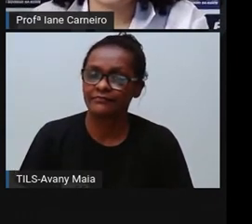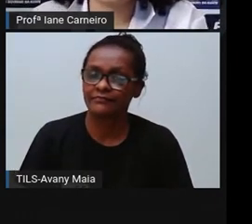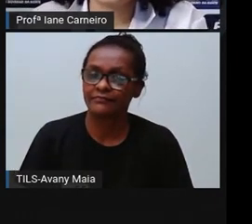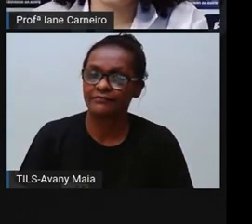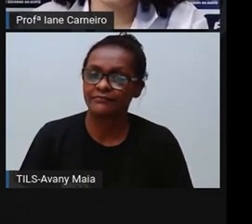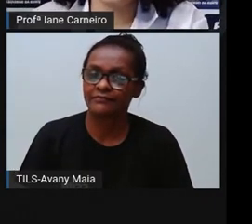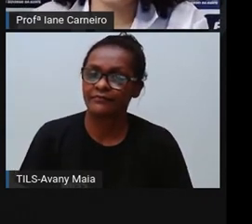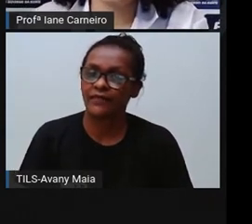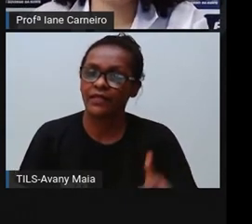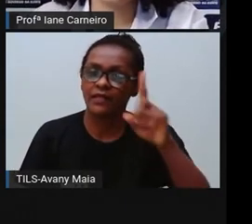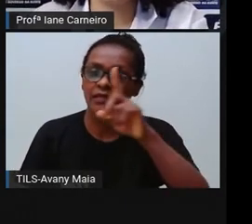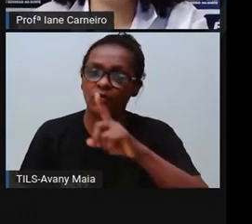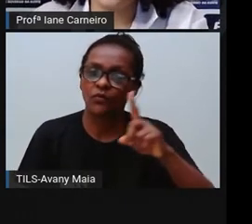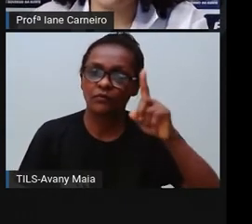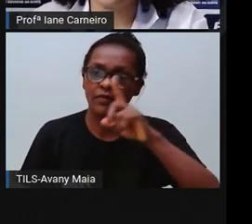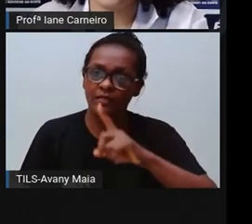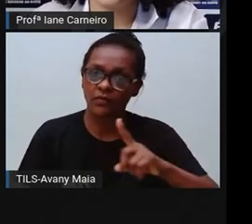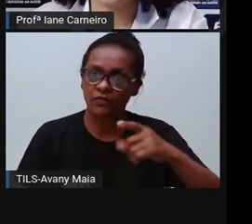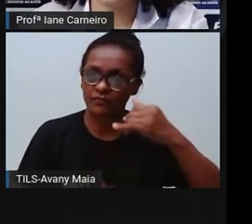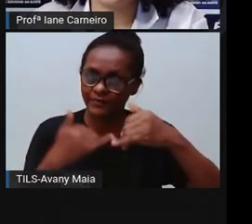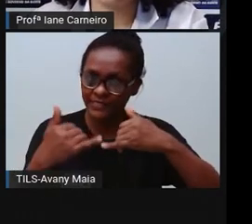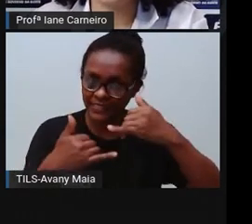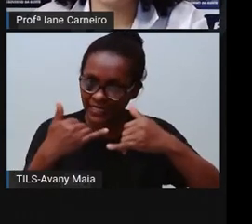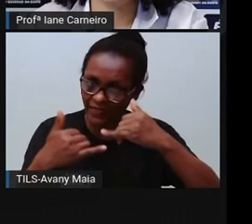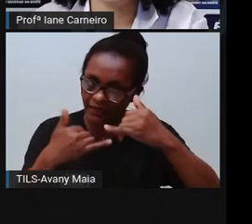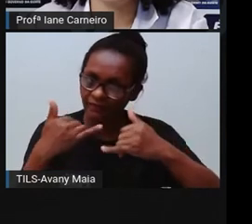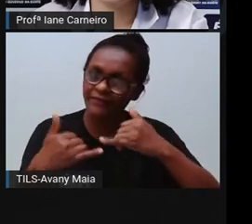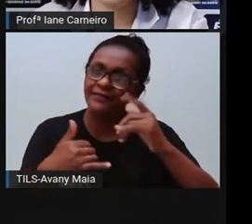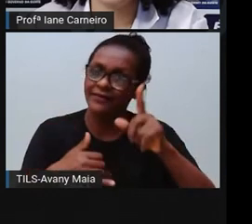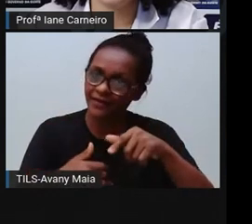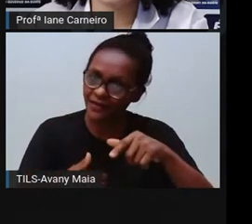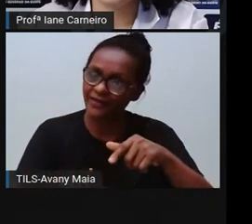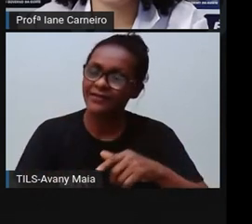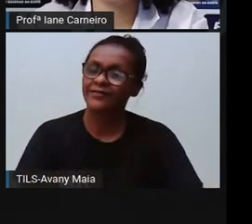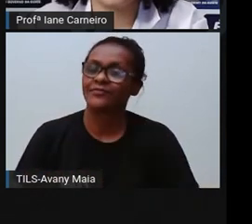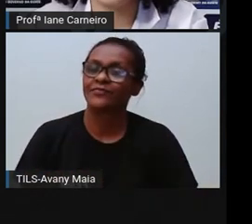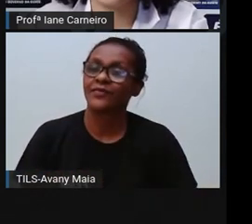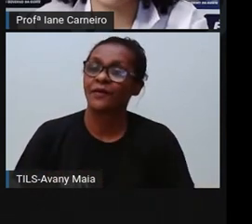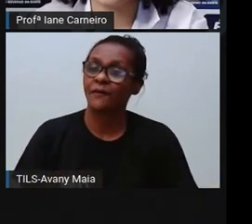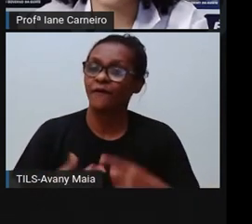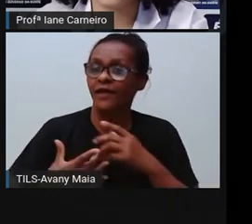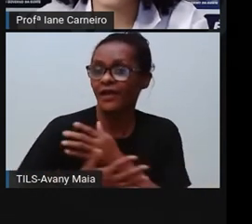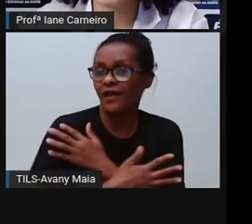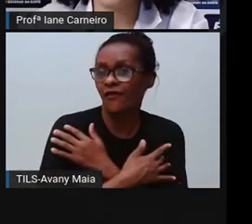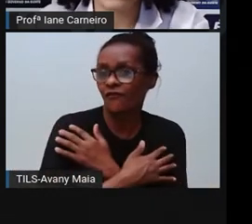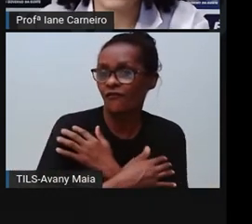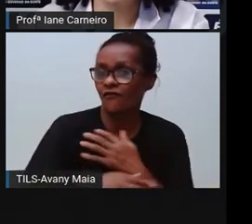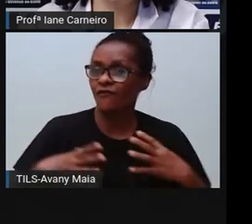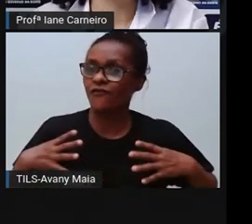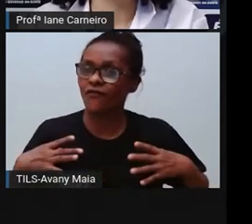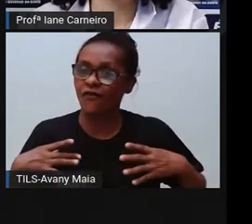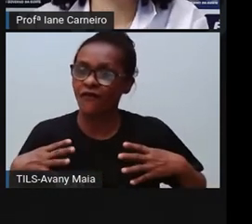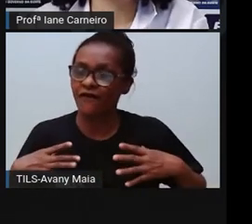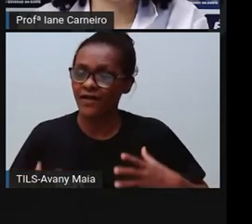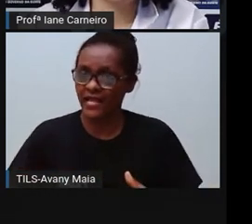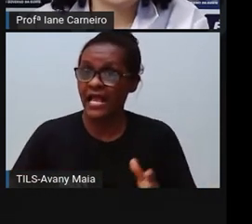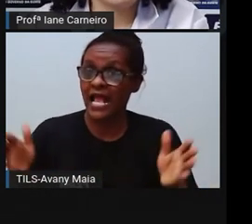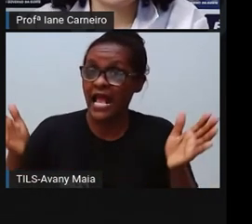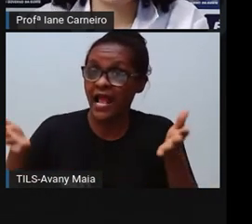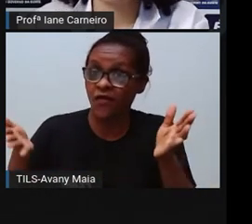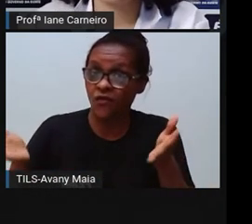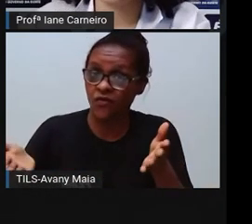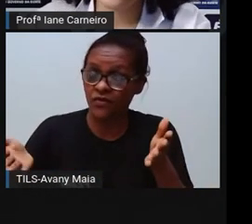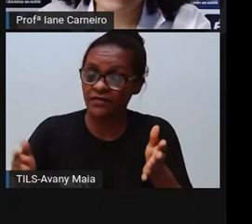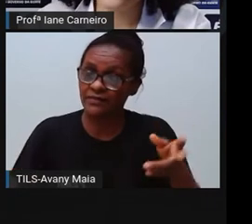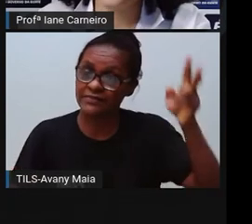aqui no domingo você brincava, né? Quando dava 9 horas, depois que tomava o café, você ia brincar. Só que na